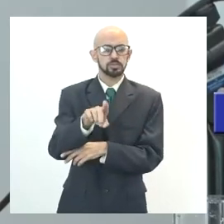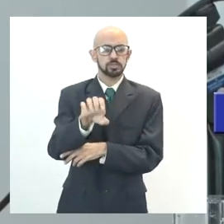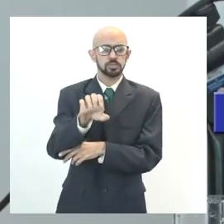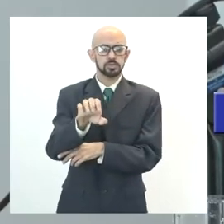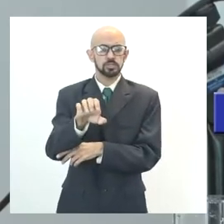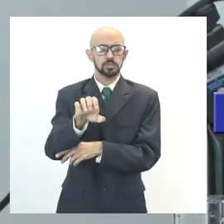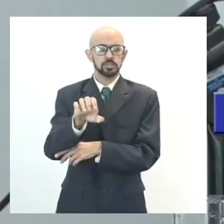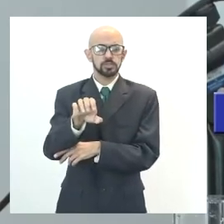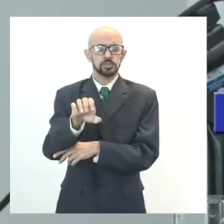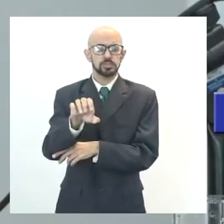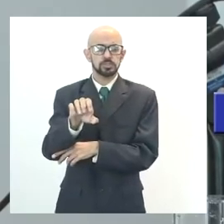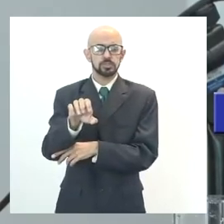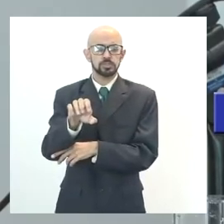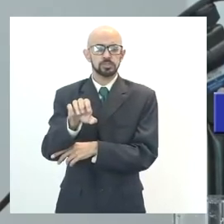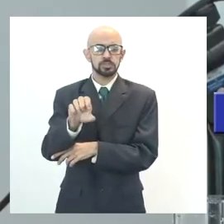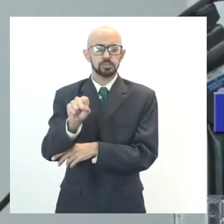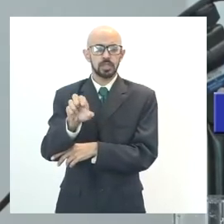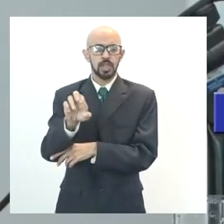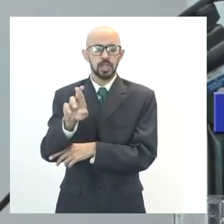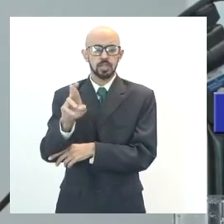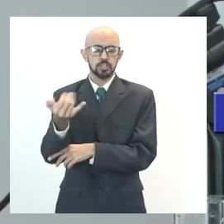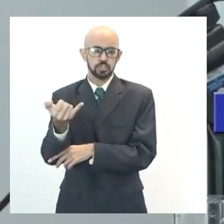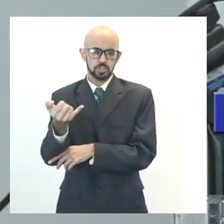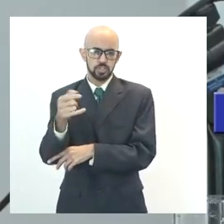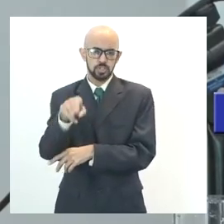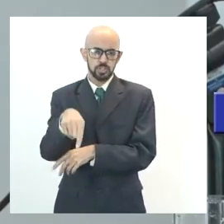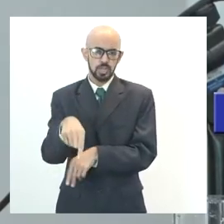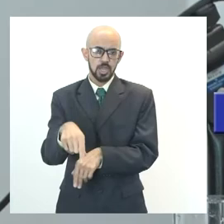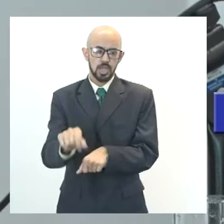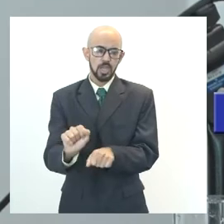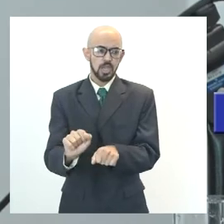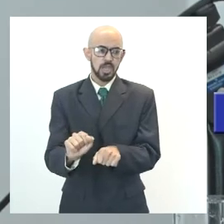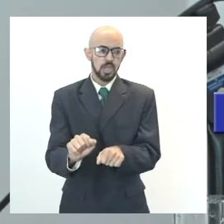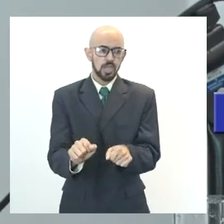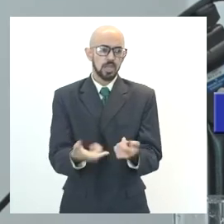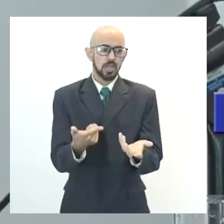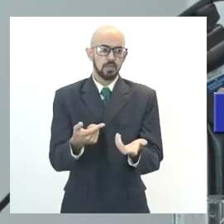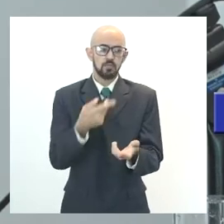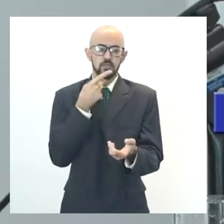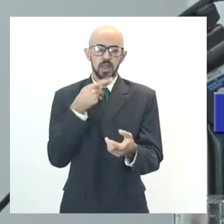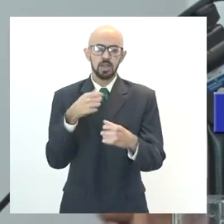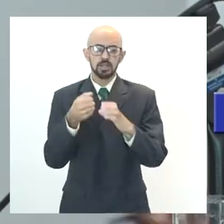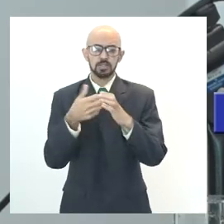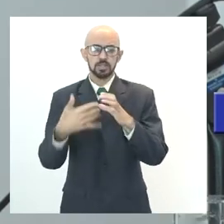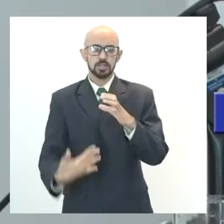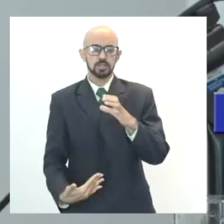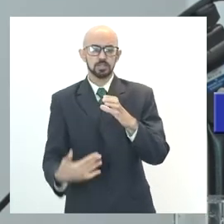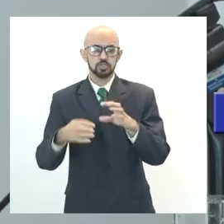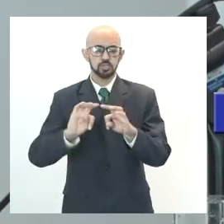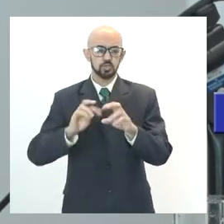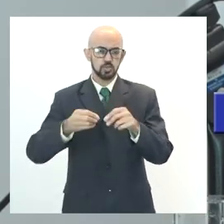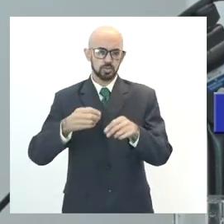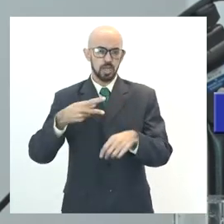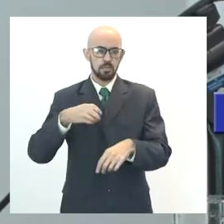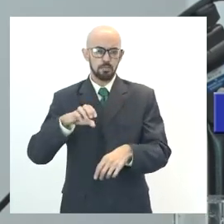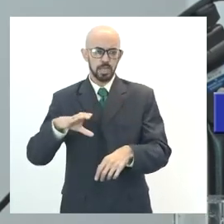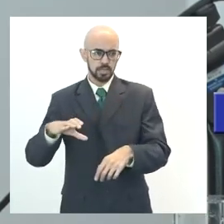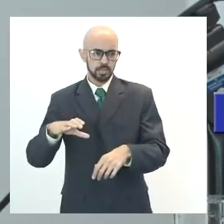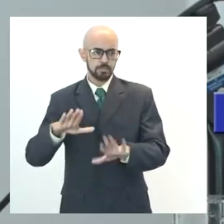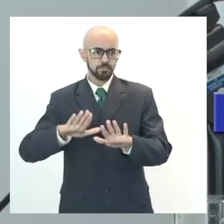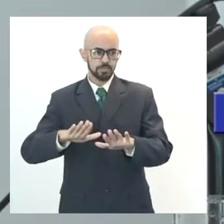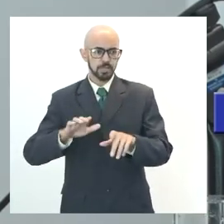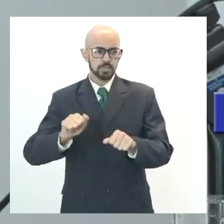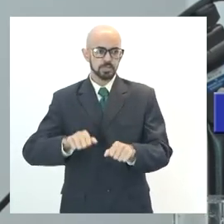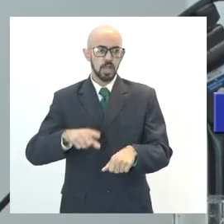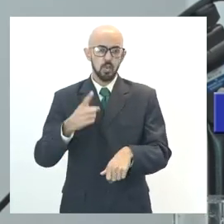públicos a comunidade legal falar sobre o aspecto de toda a PEC a única